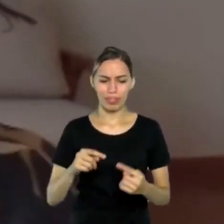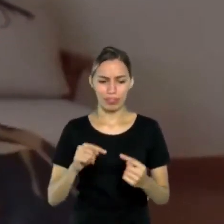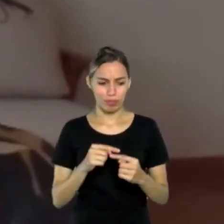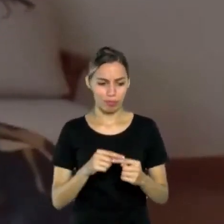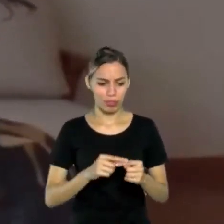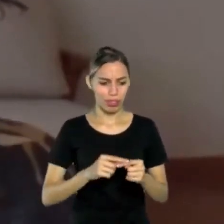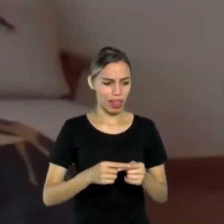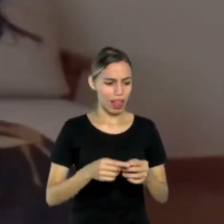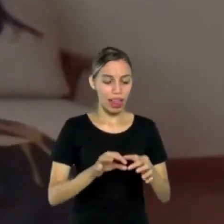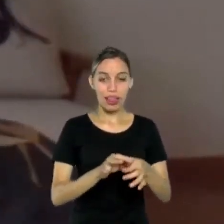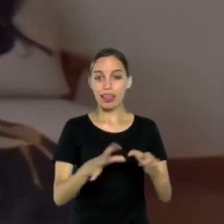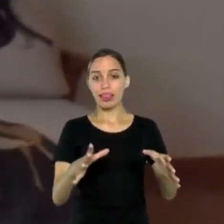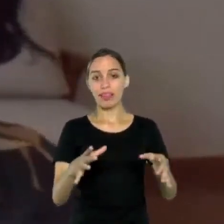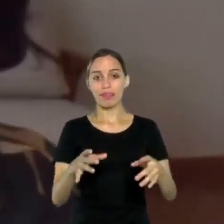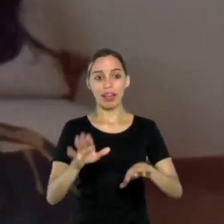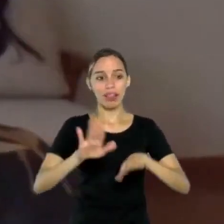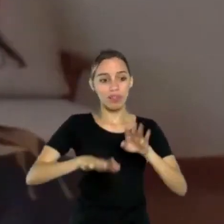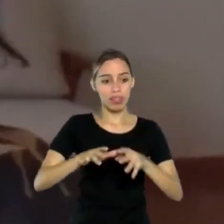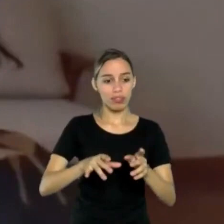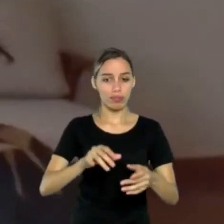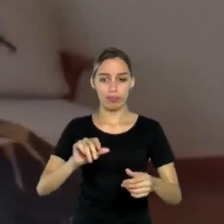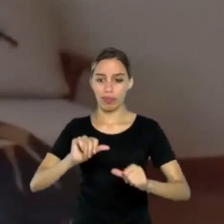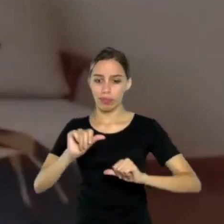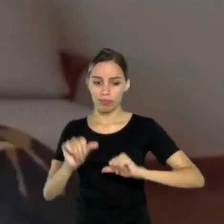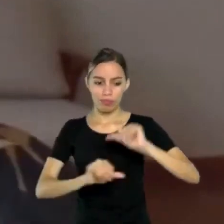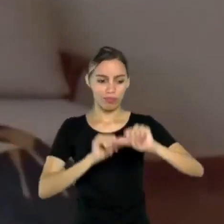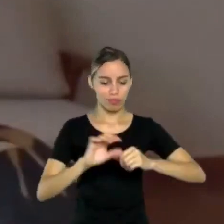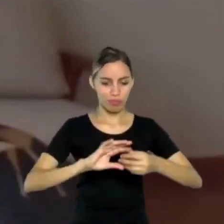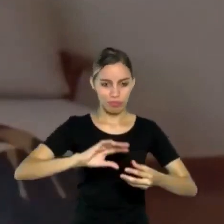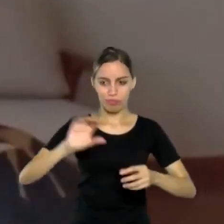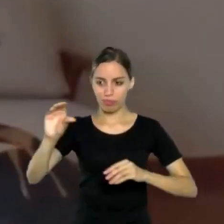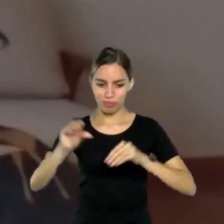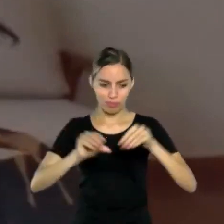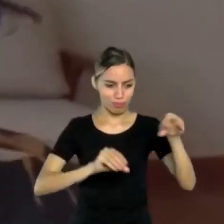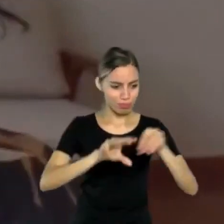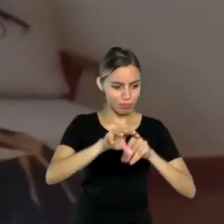fragmentada e tal. Então, comecei a fazer caderninhos, assim, com, sei lá,